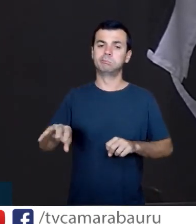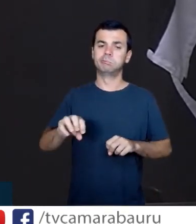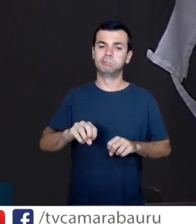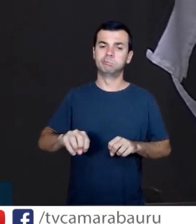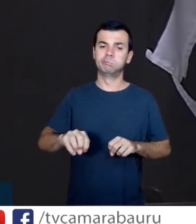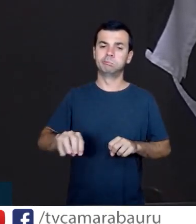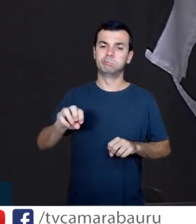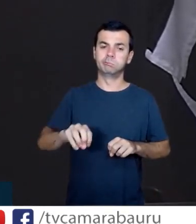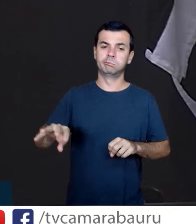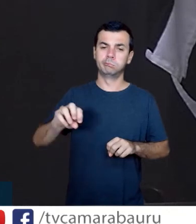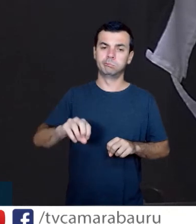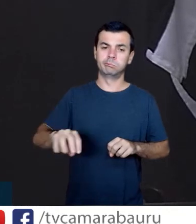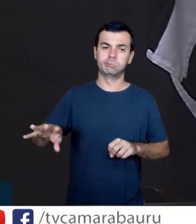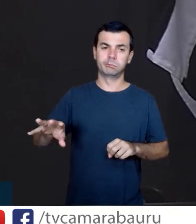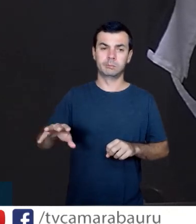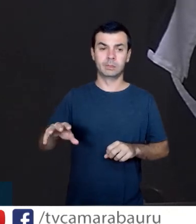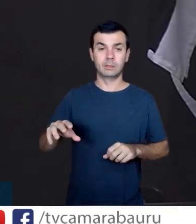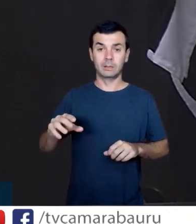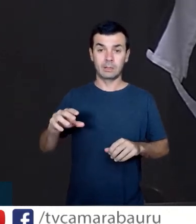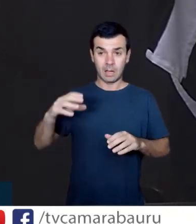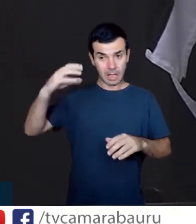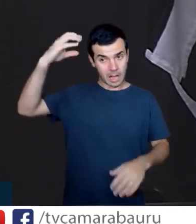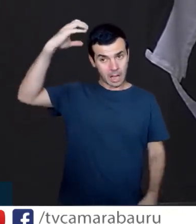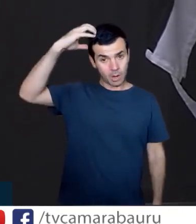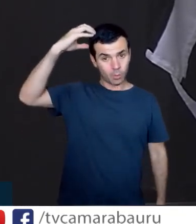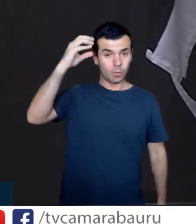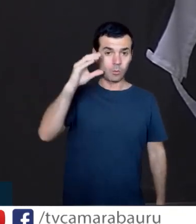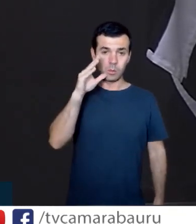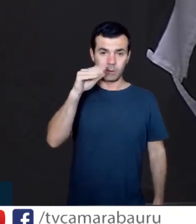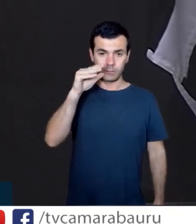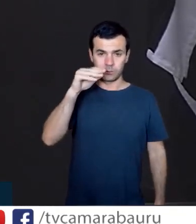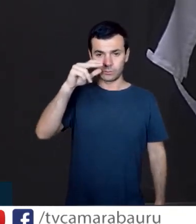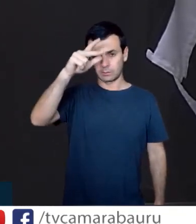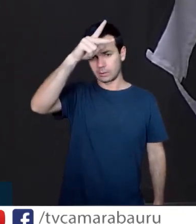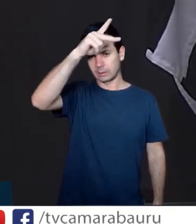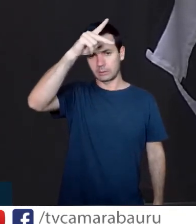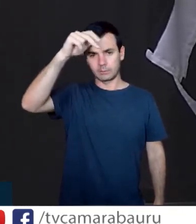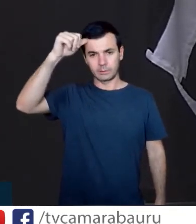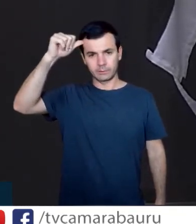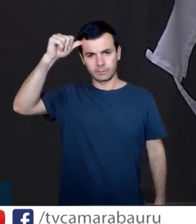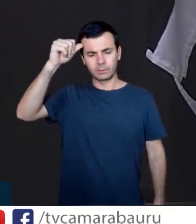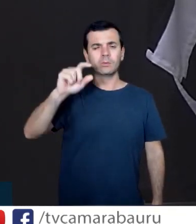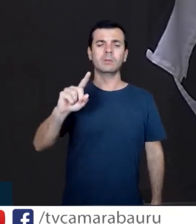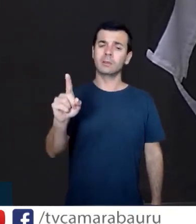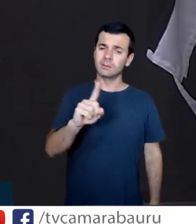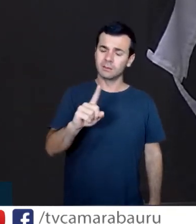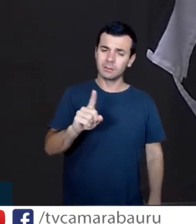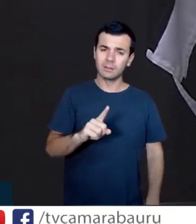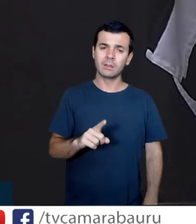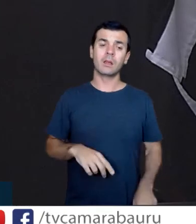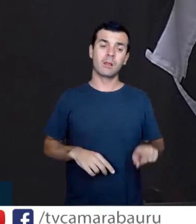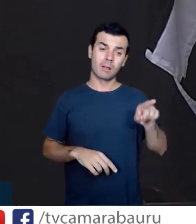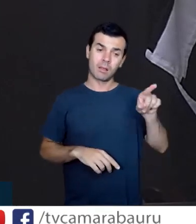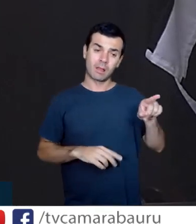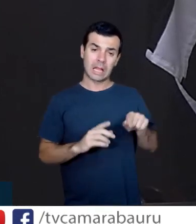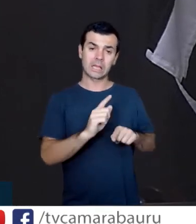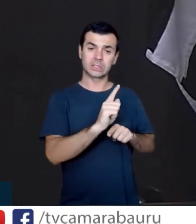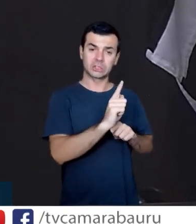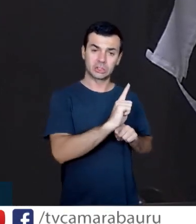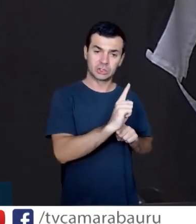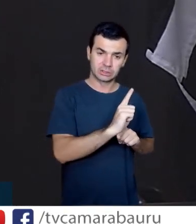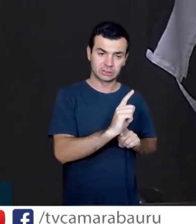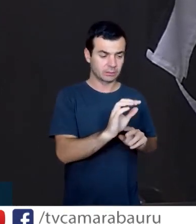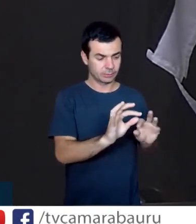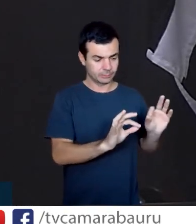dos servidores. Alguma coisa em relação à gestão das atividades de conserto